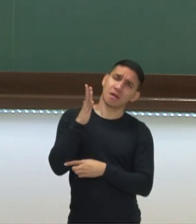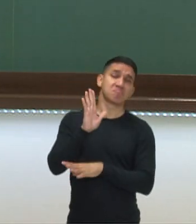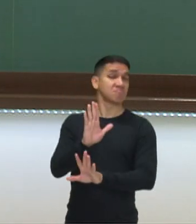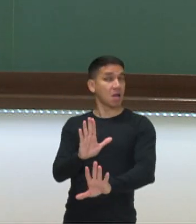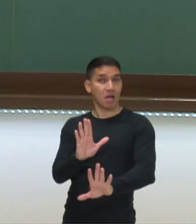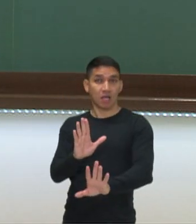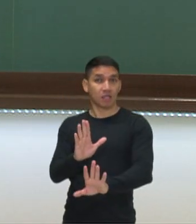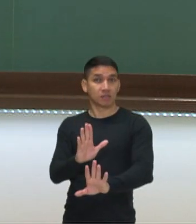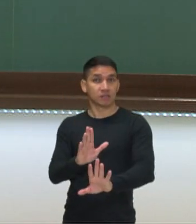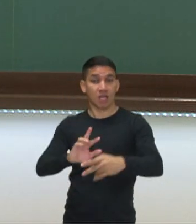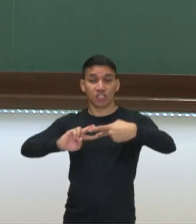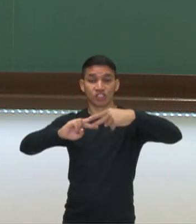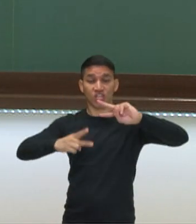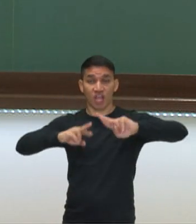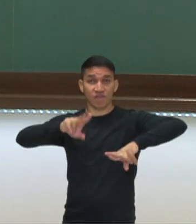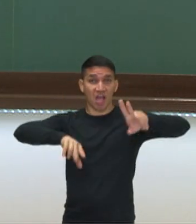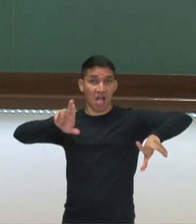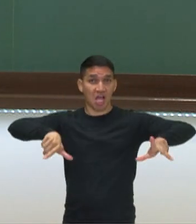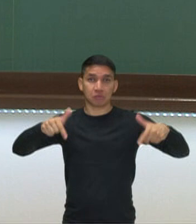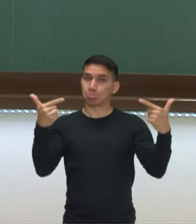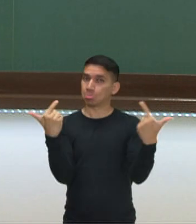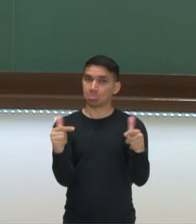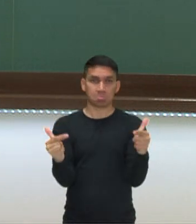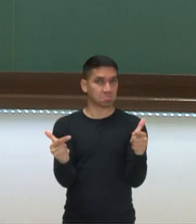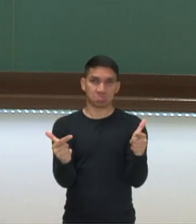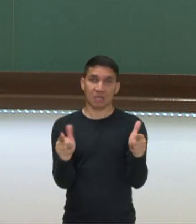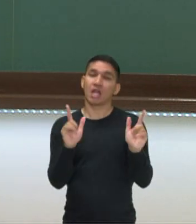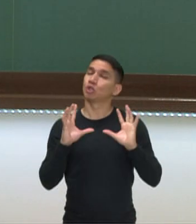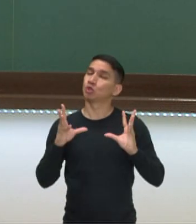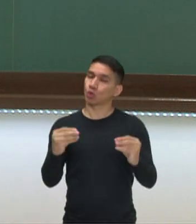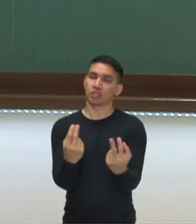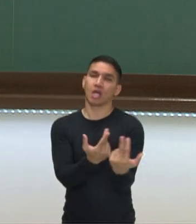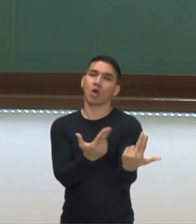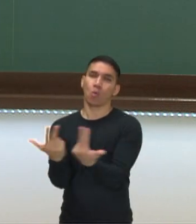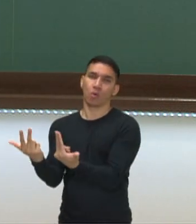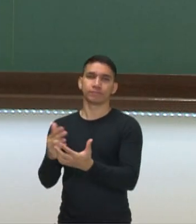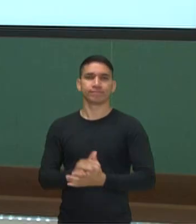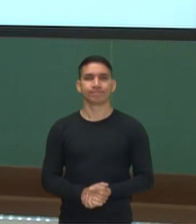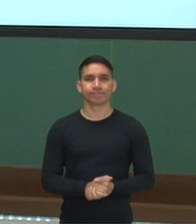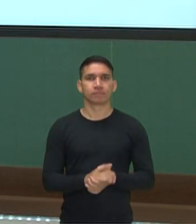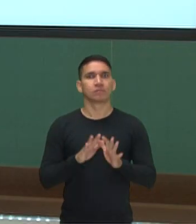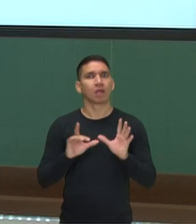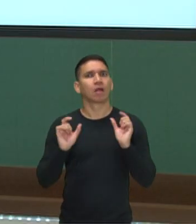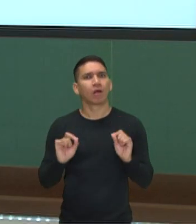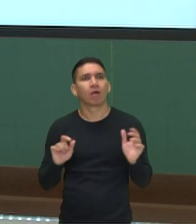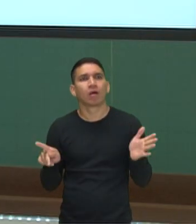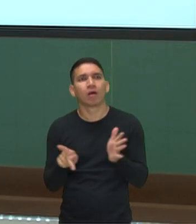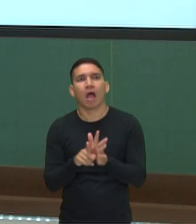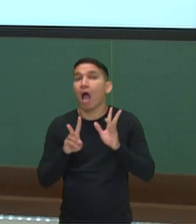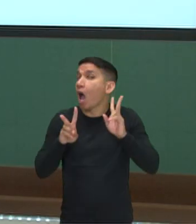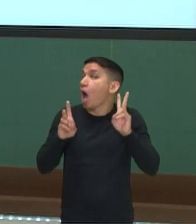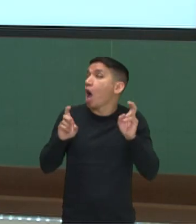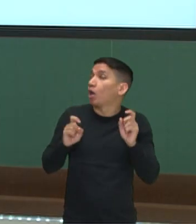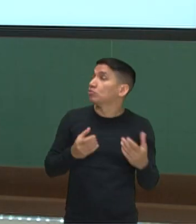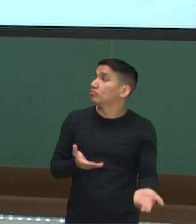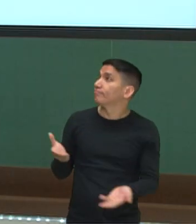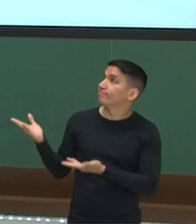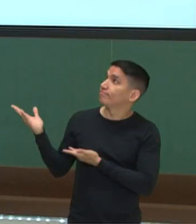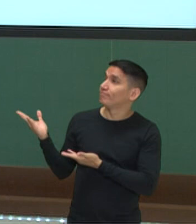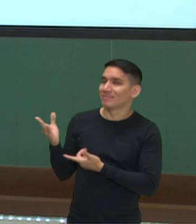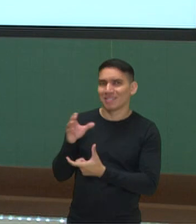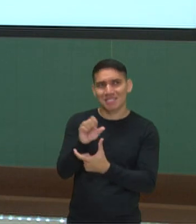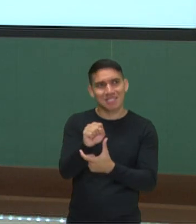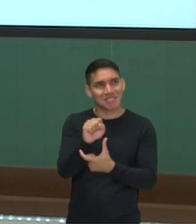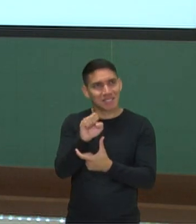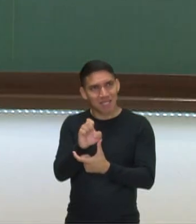que não promove variabilidade genética. E quanto à reprodução que a gente chama de